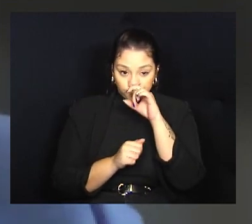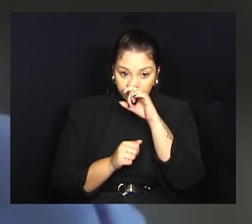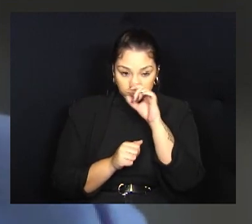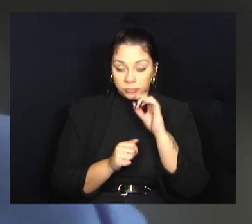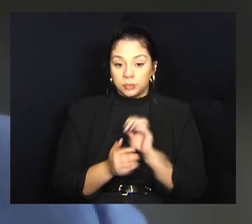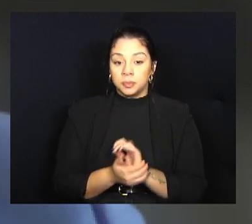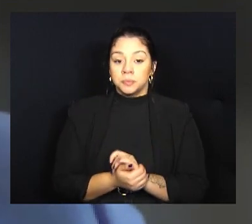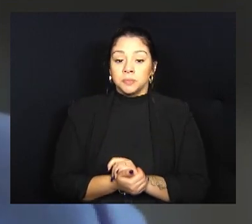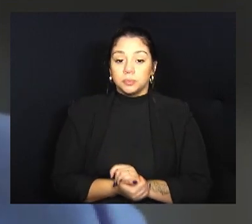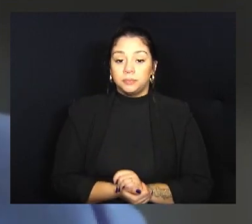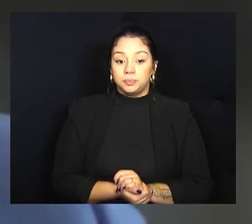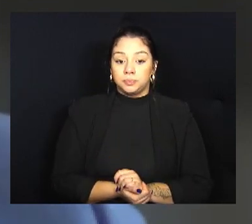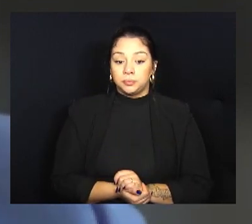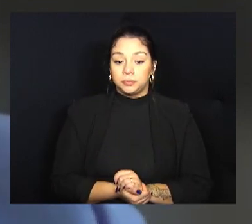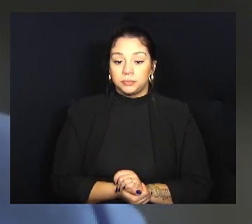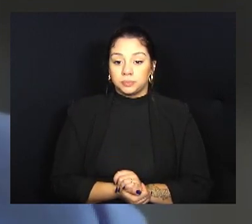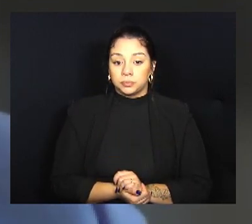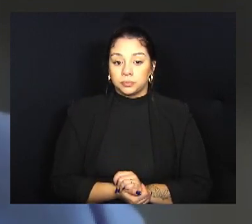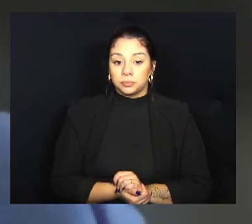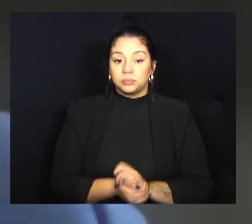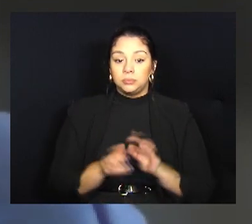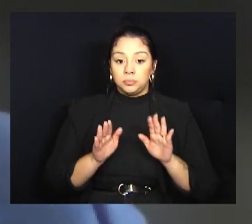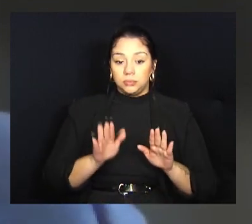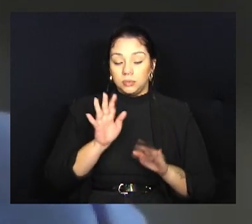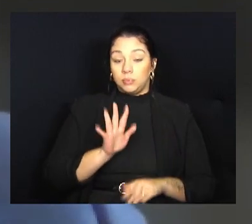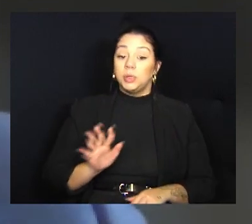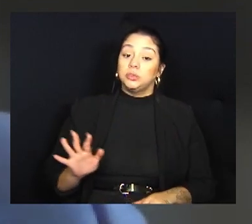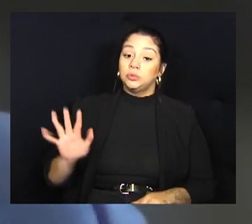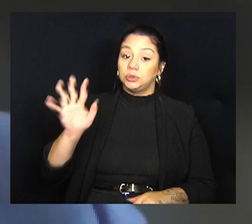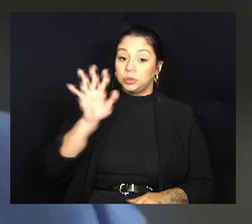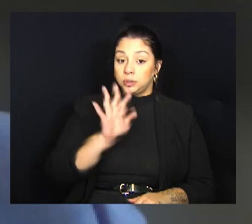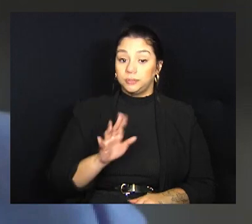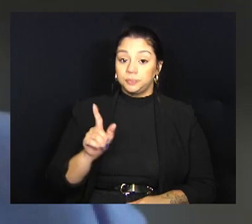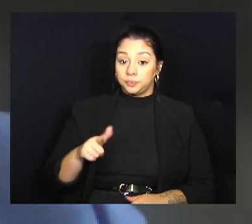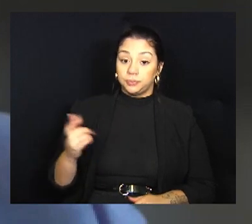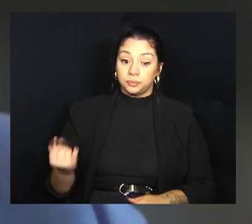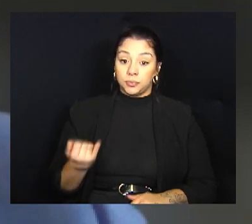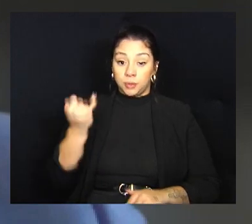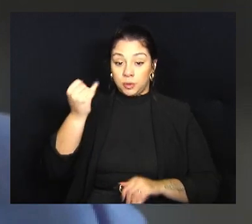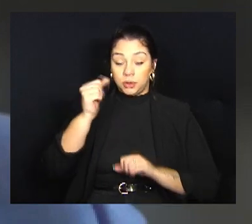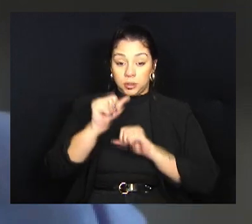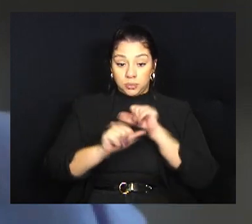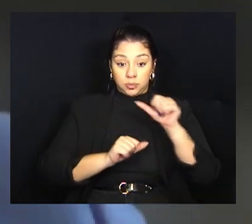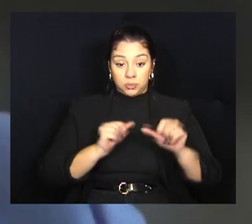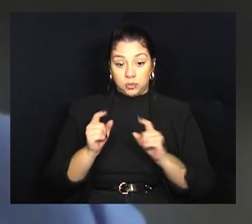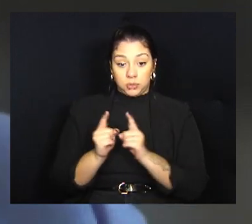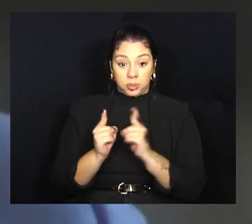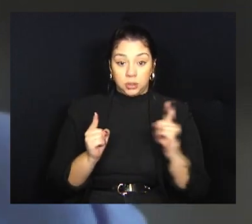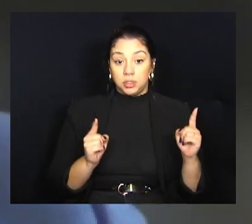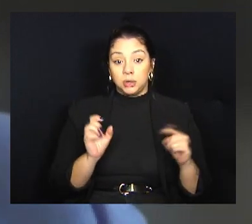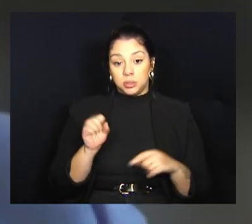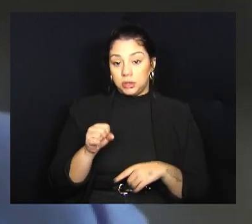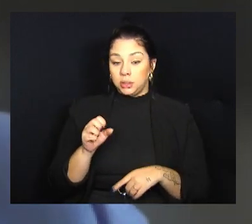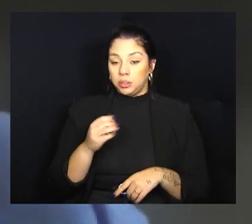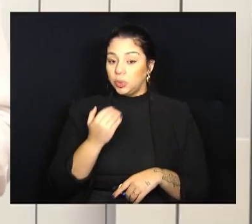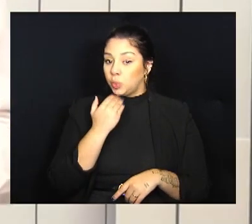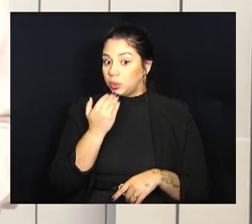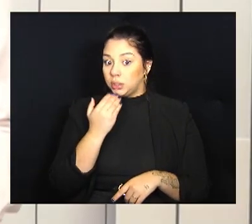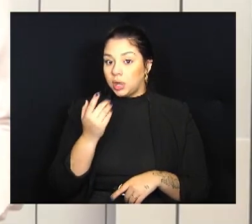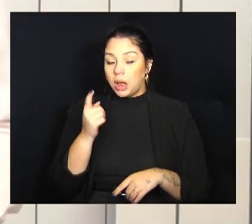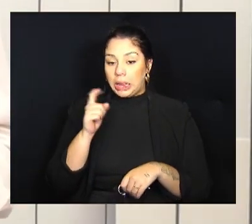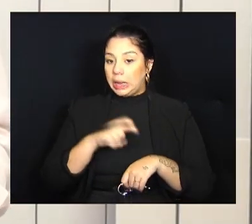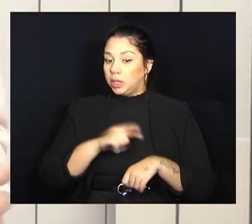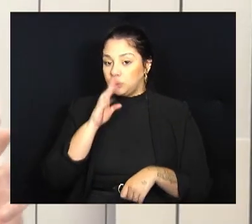Mas, no geral, é importante essa transição, sim. Não tem como fazer de uma vez. Ô Vinícius, para a